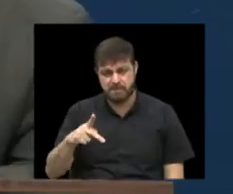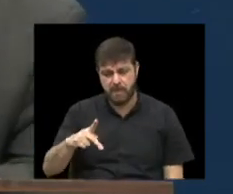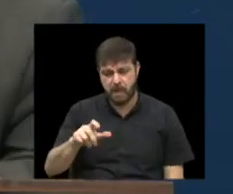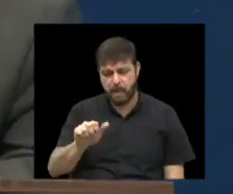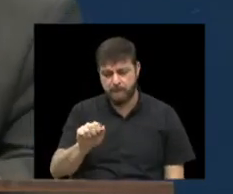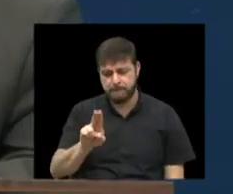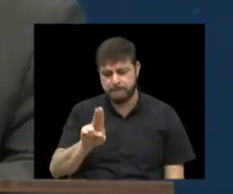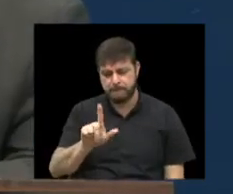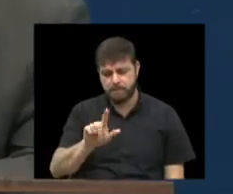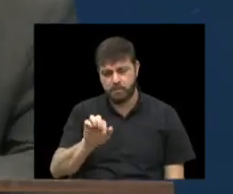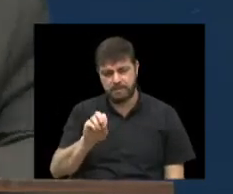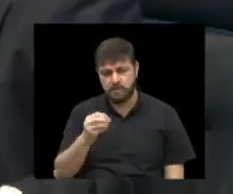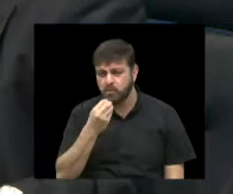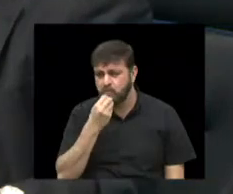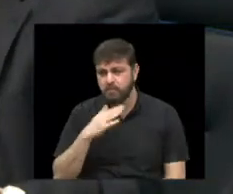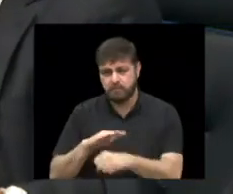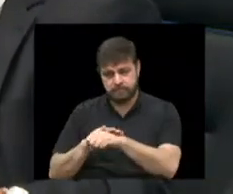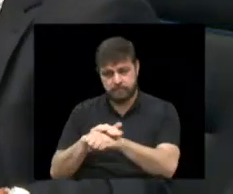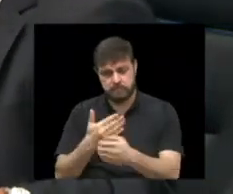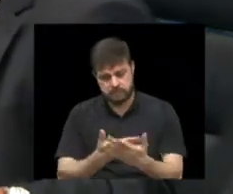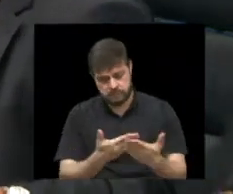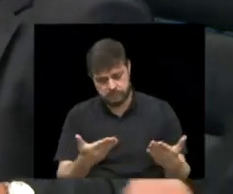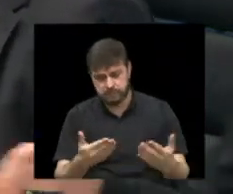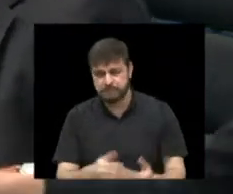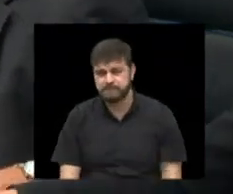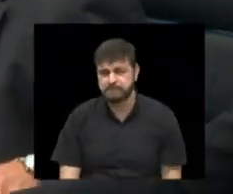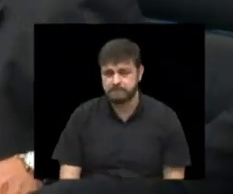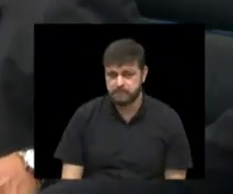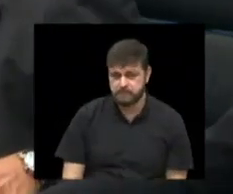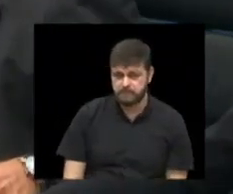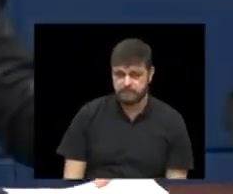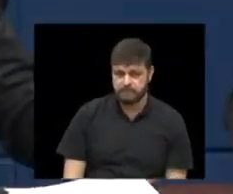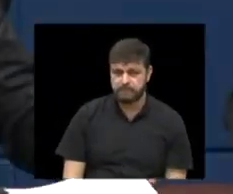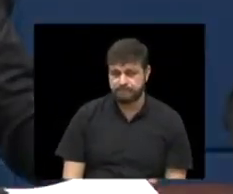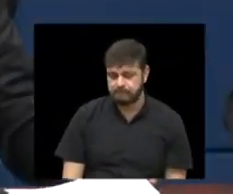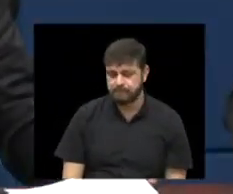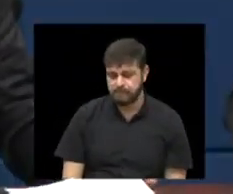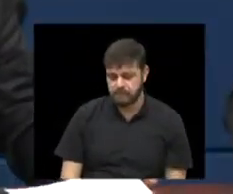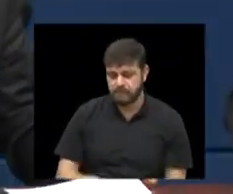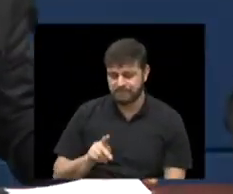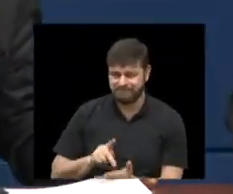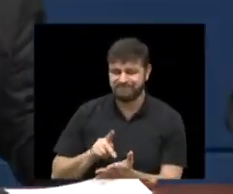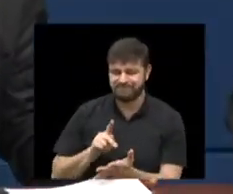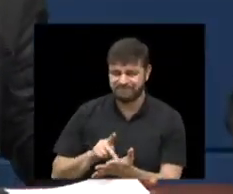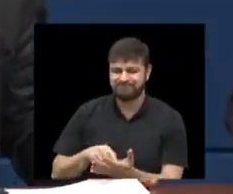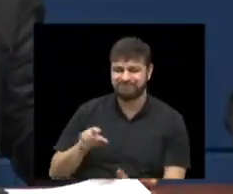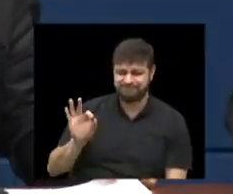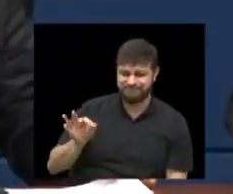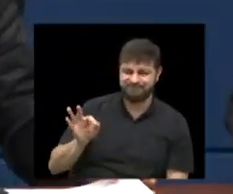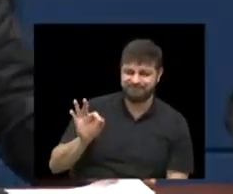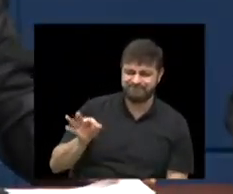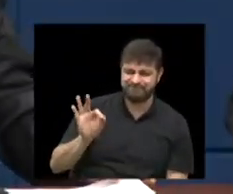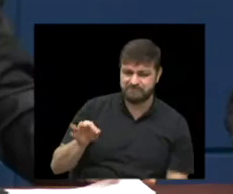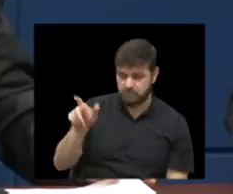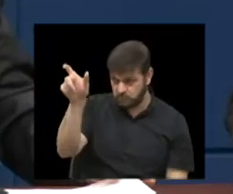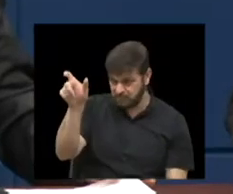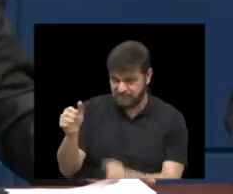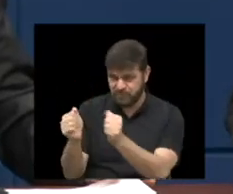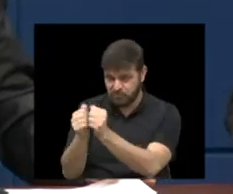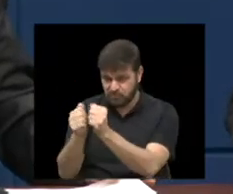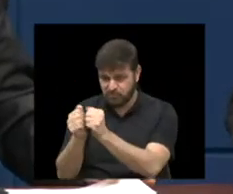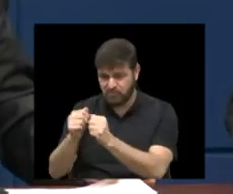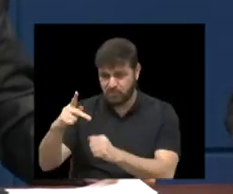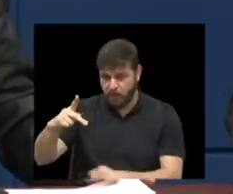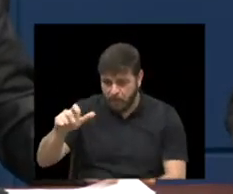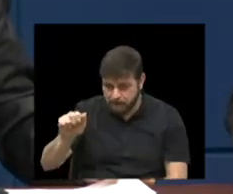grande abraço e boa noite. Obrigado, vereador Flores. Com certeza, vereador, Vossa Excelência, junto com o senhor Paulinho, teve